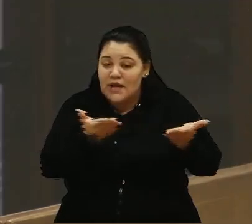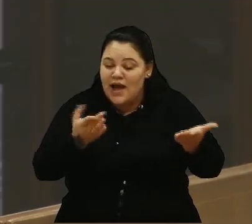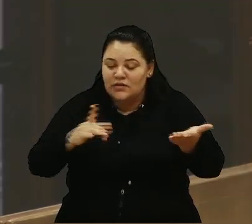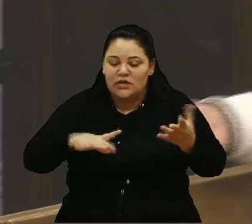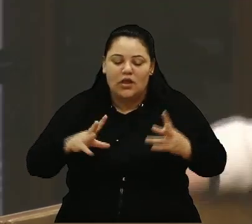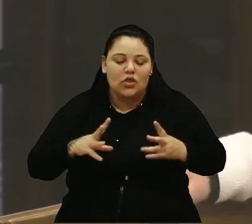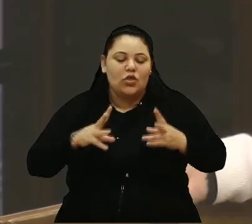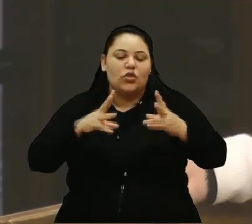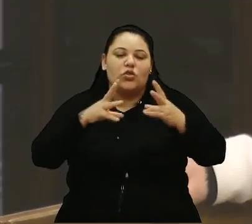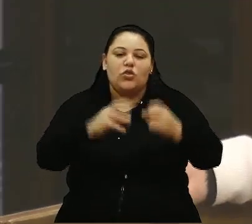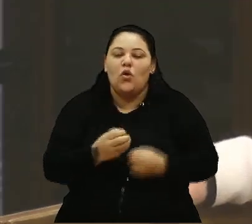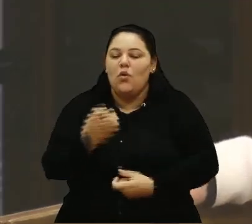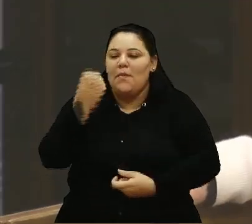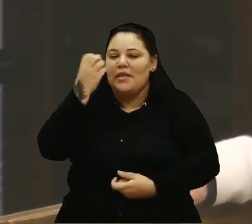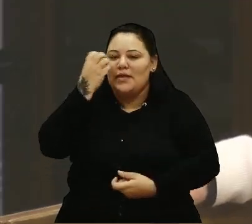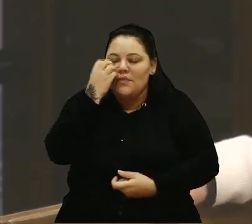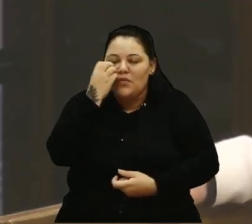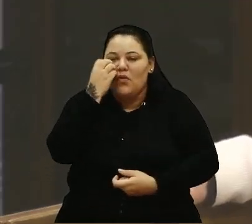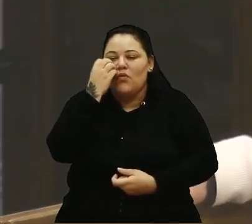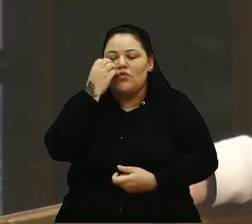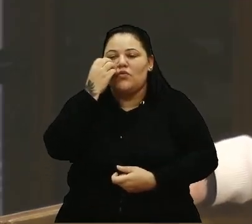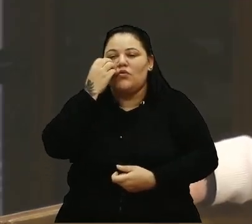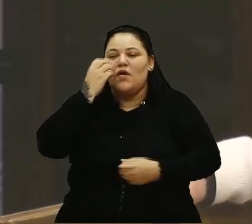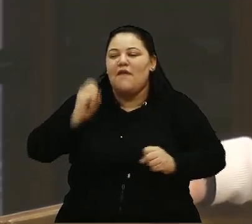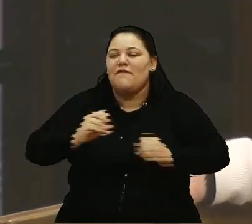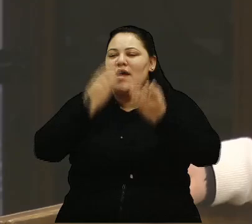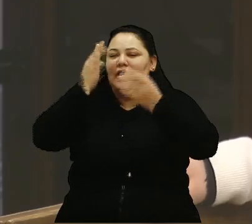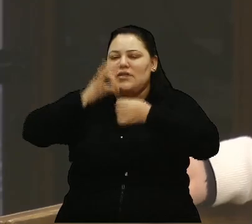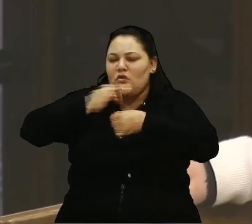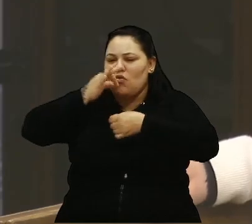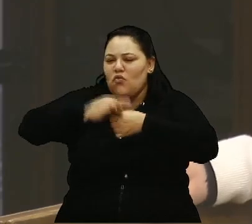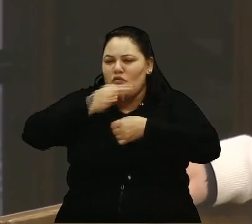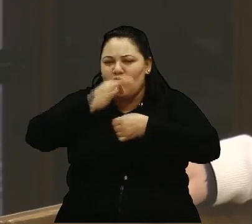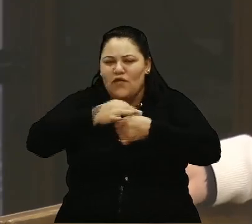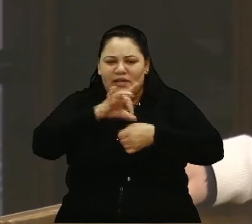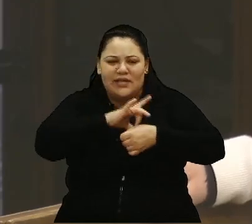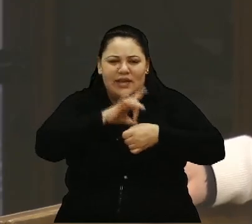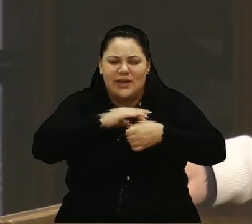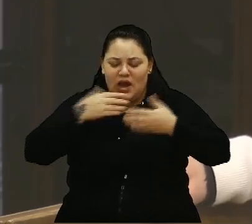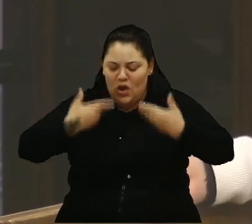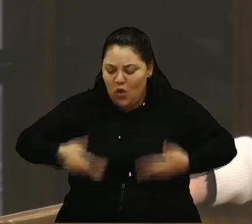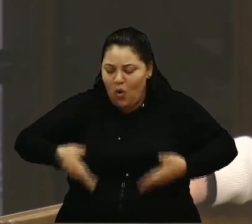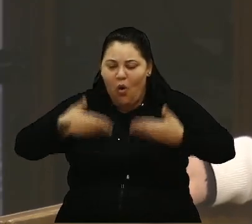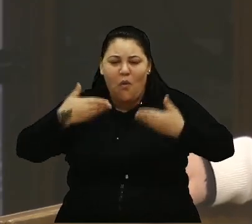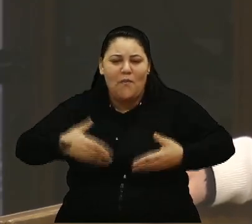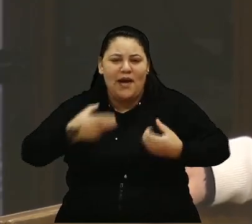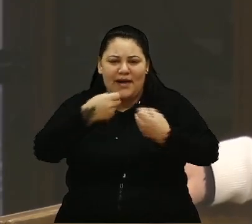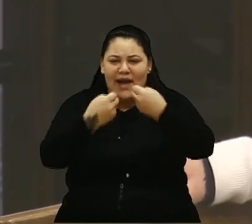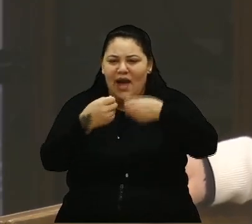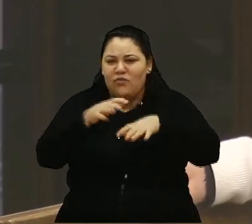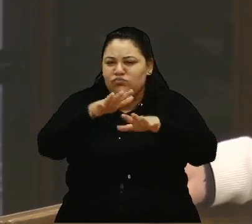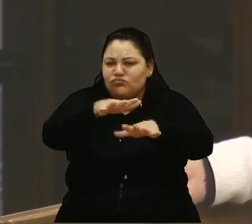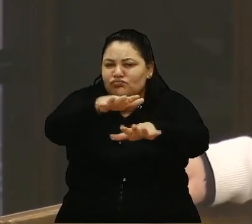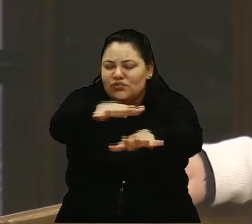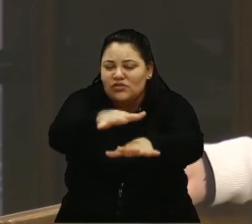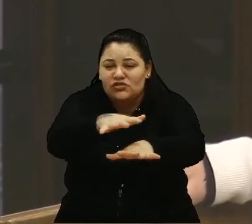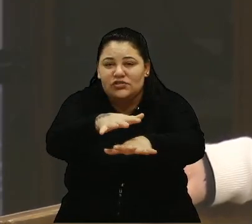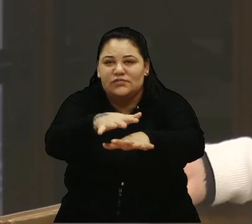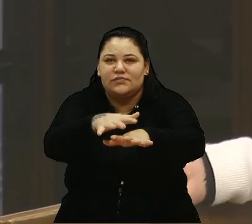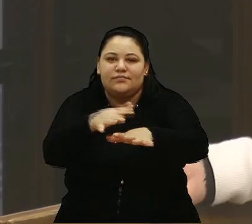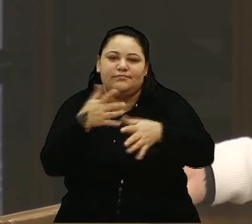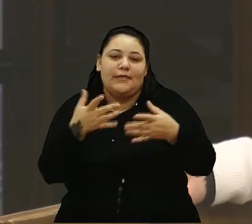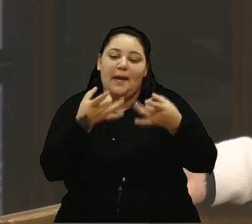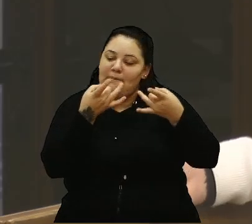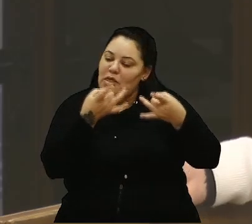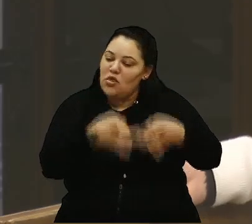todo o patrimônio da Festa da Uva, dos figurinos, dos carros alegóricos pegar fogo, a gente está abrindo mão da história da